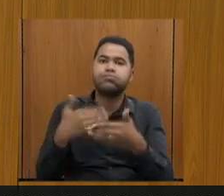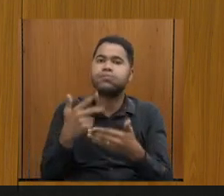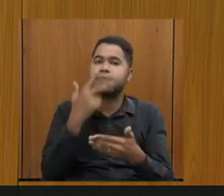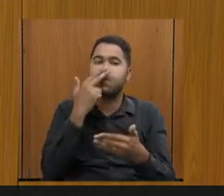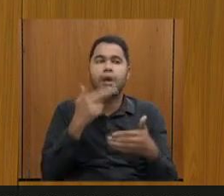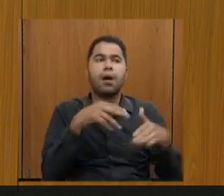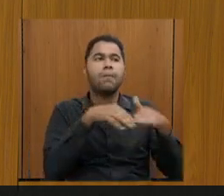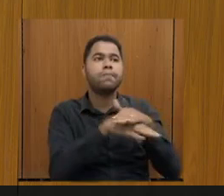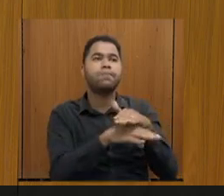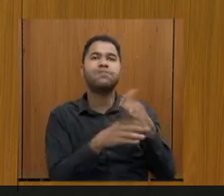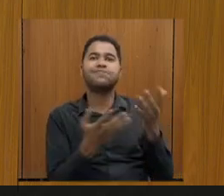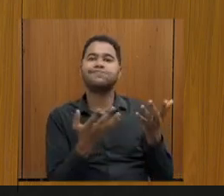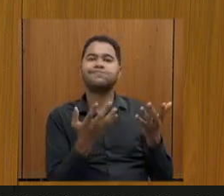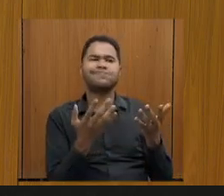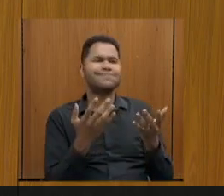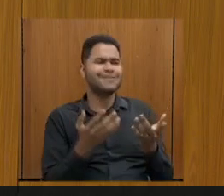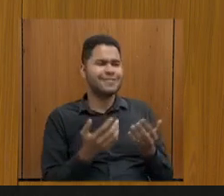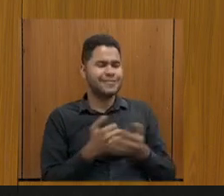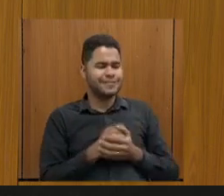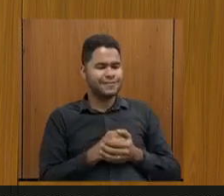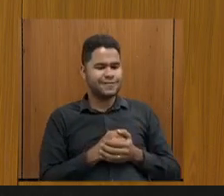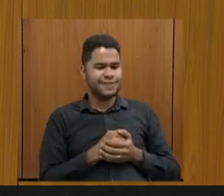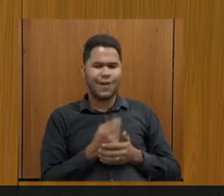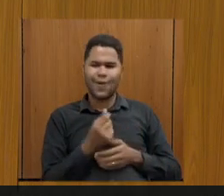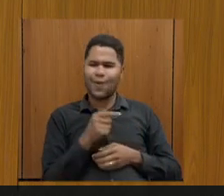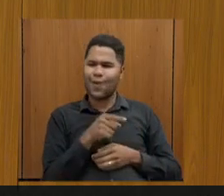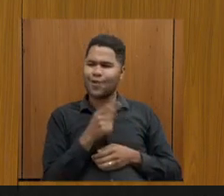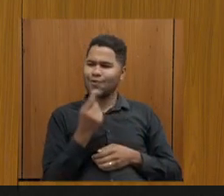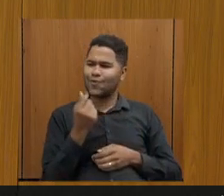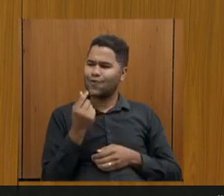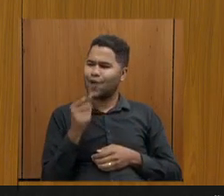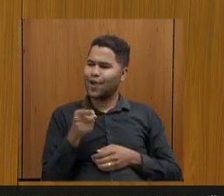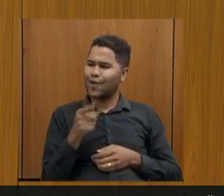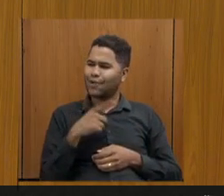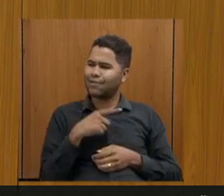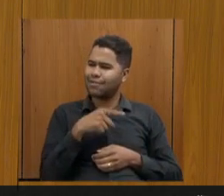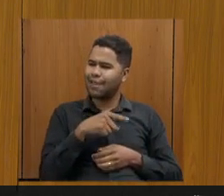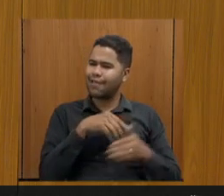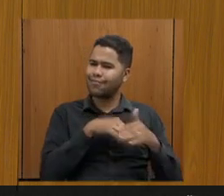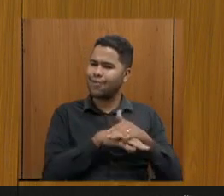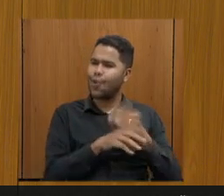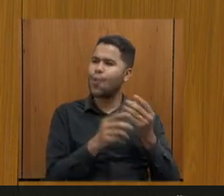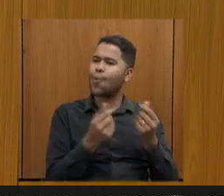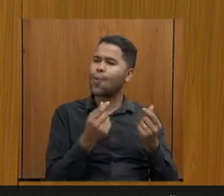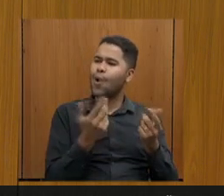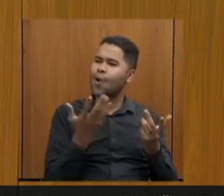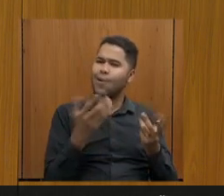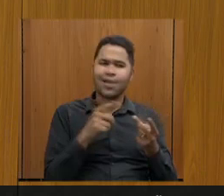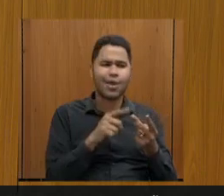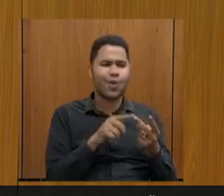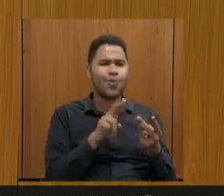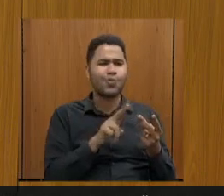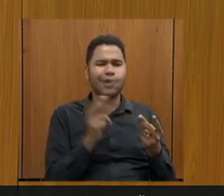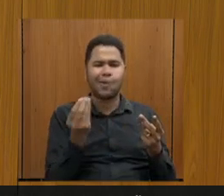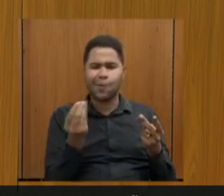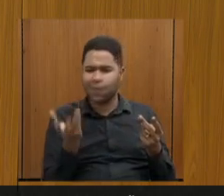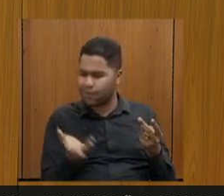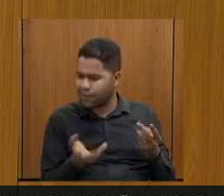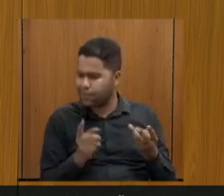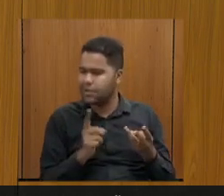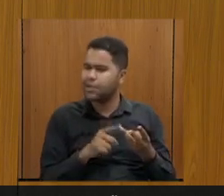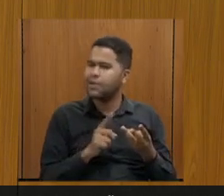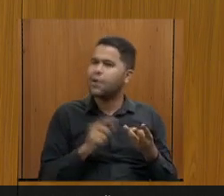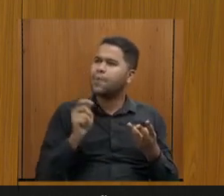às vezes fica travado Eles não sabem nem quanto que é o valor que ele está encaixa O que fazer com esse dinheiro